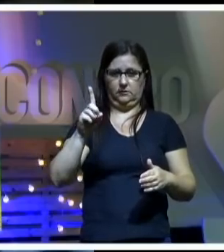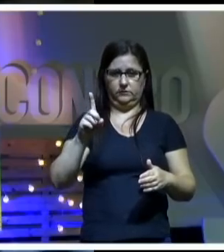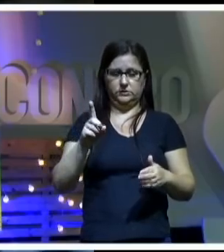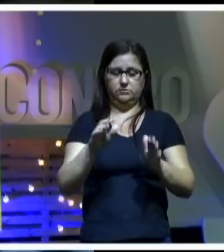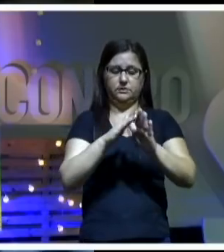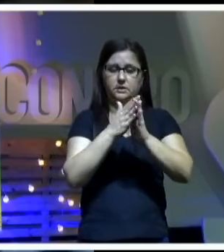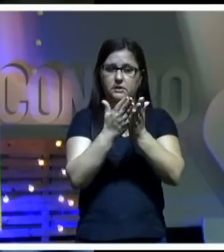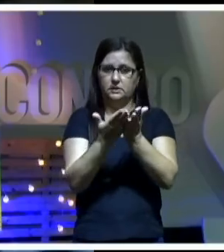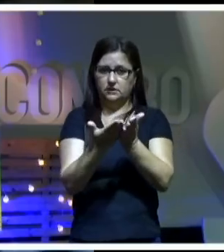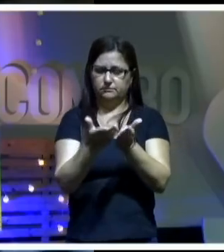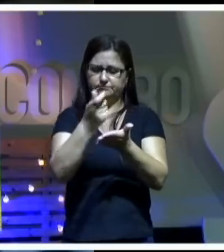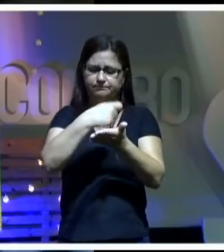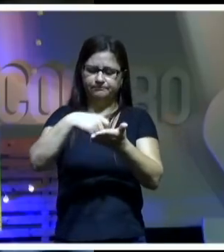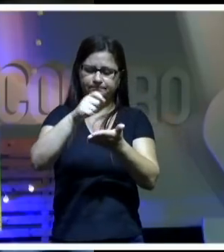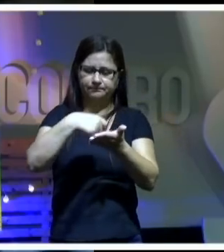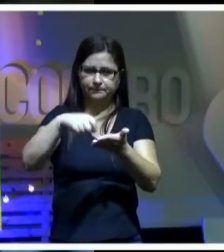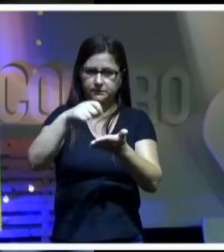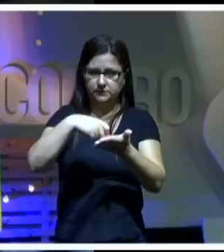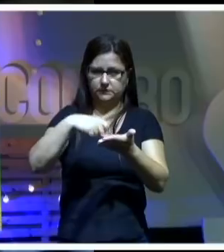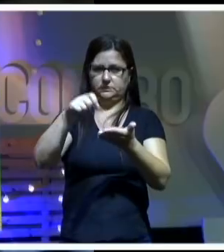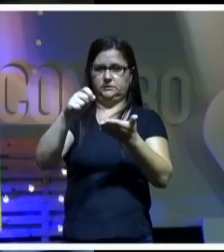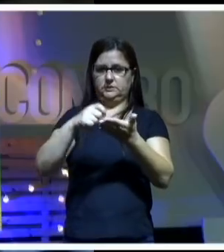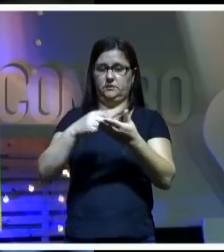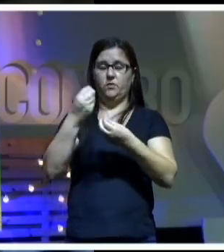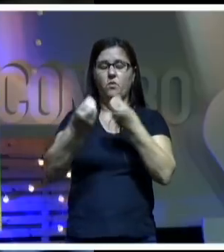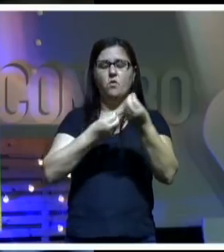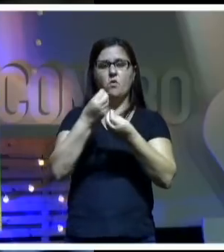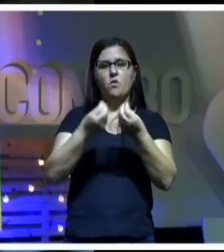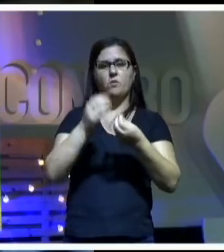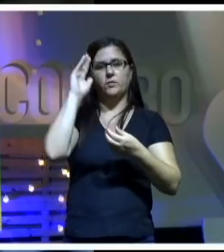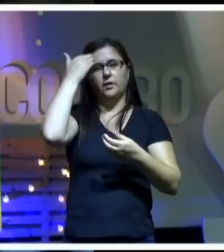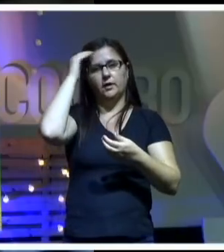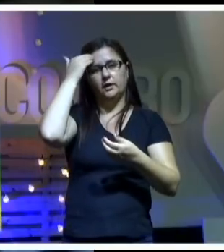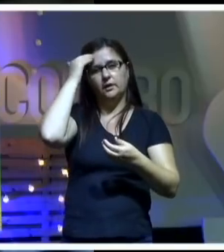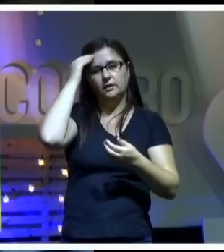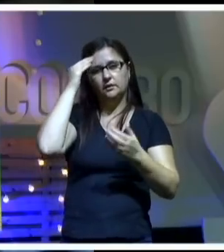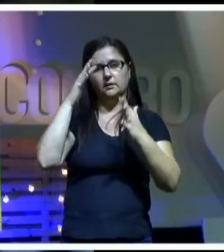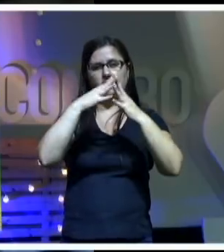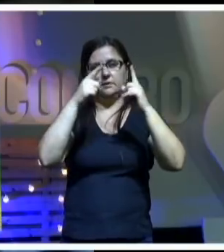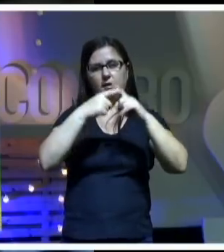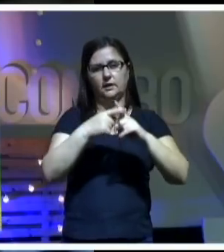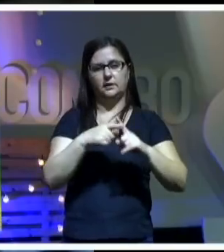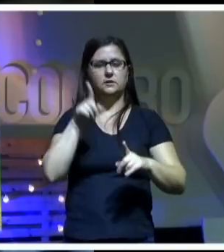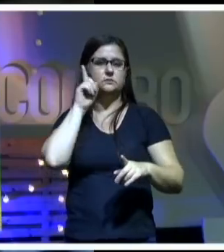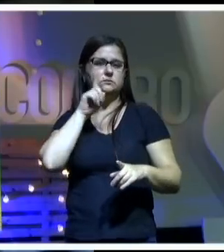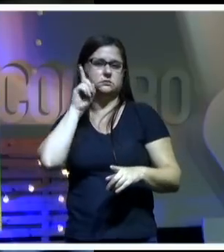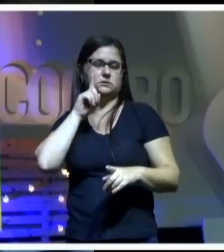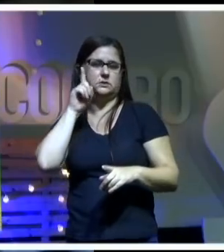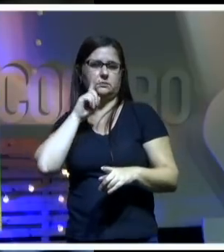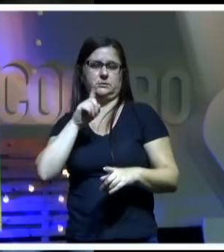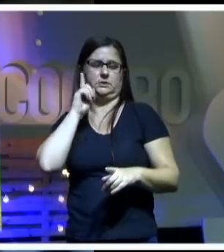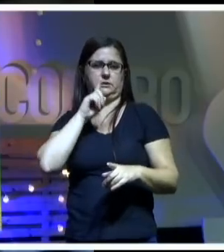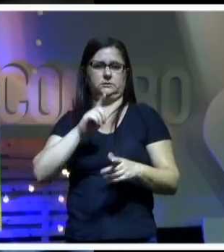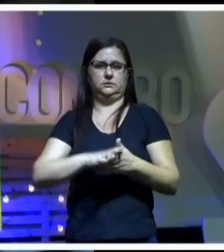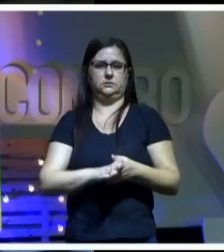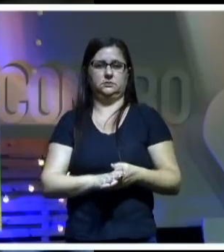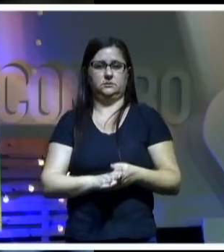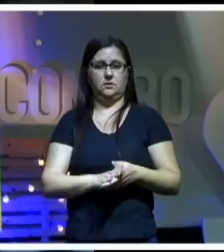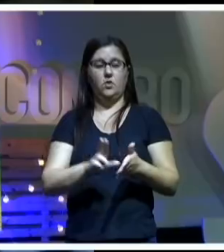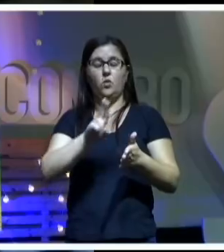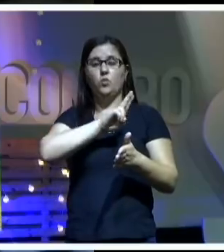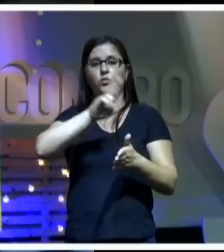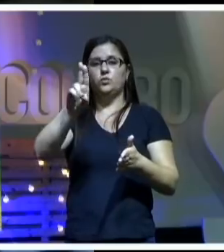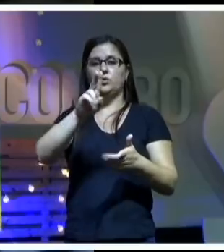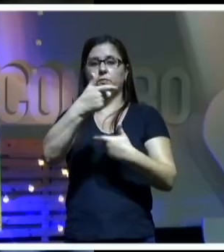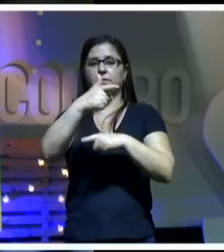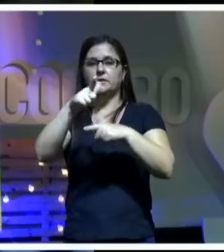para a gente entender um pouco a situação teológica da igreja evangélica americana mas que também ensina um pouco sobre nós que é o livro sem lugar para a verdade